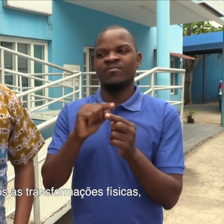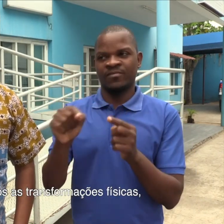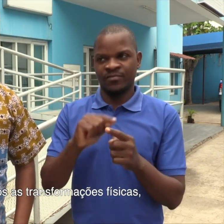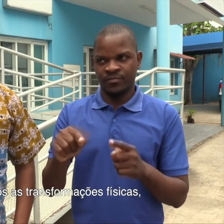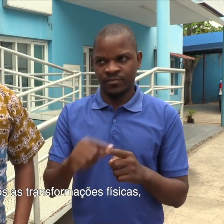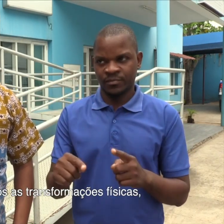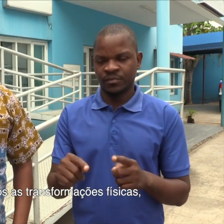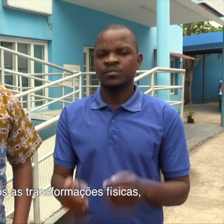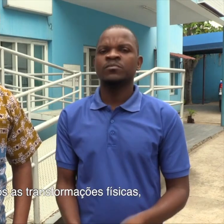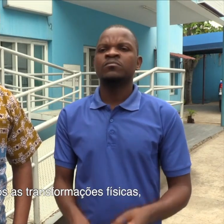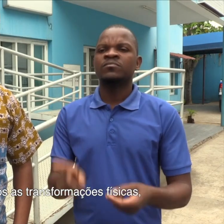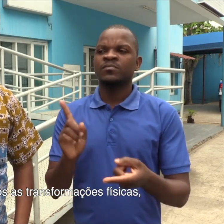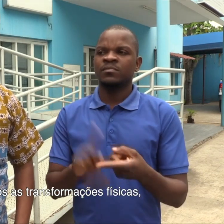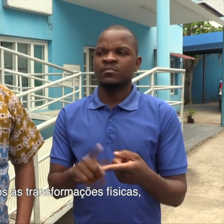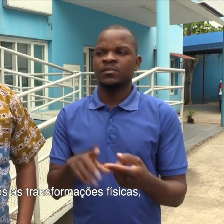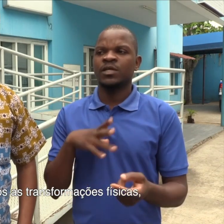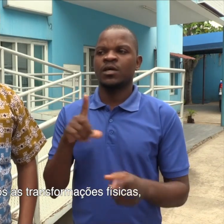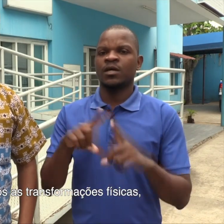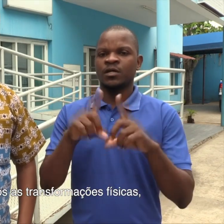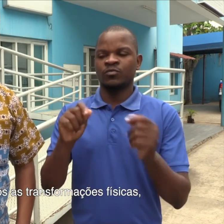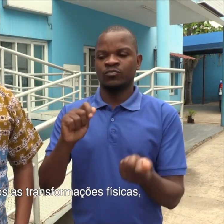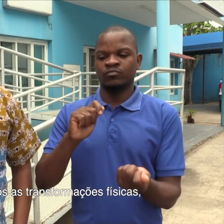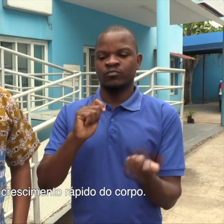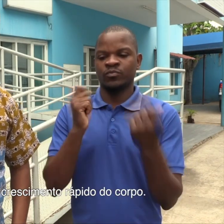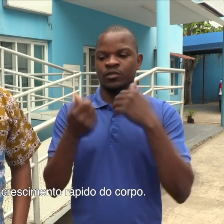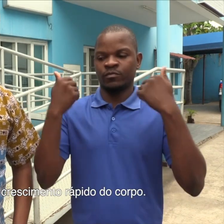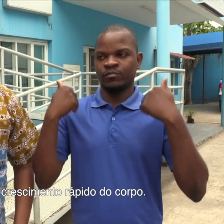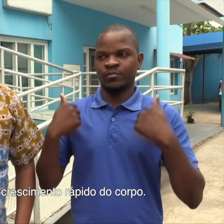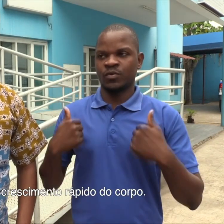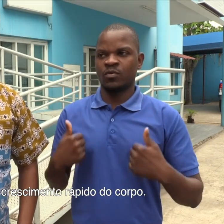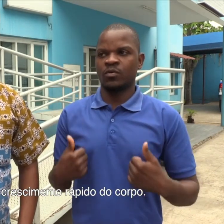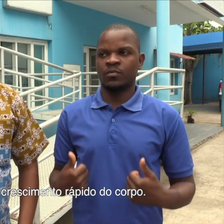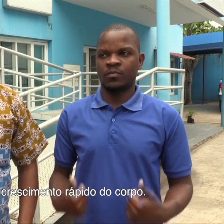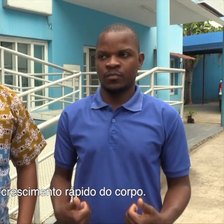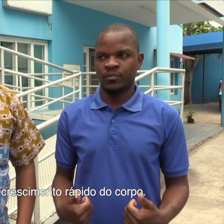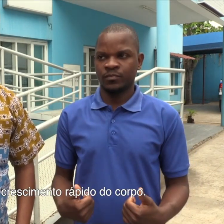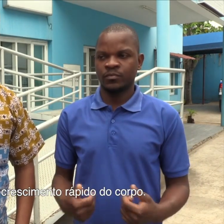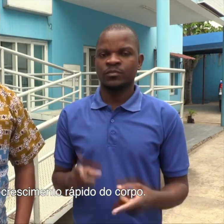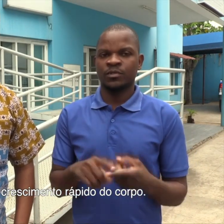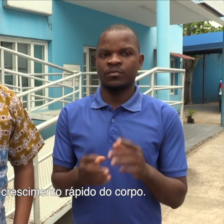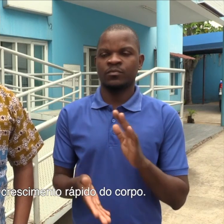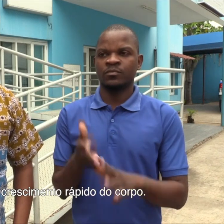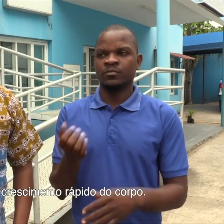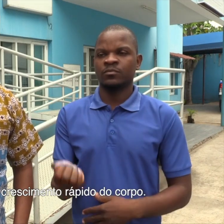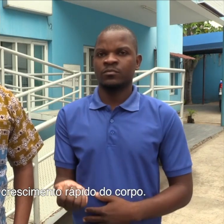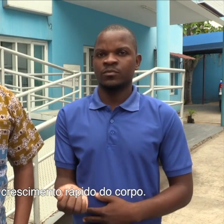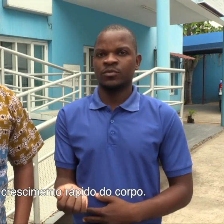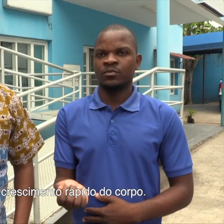temos as transformações físicas, onde há um crescimento